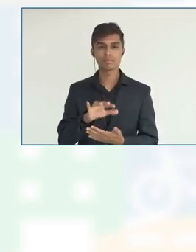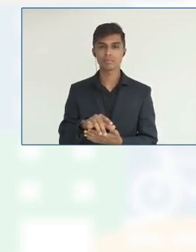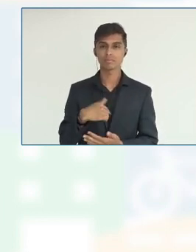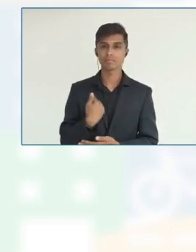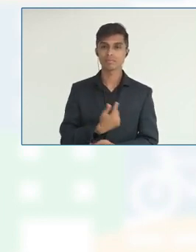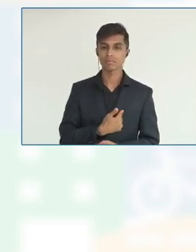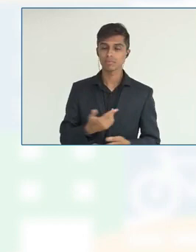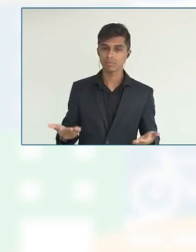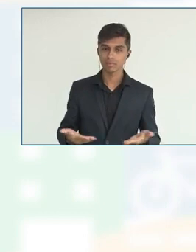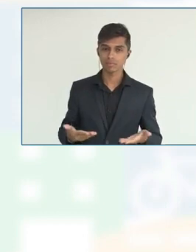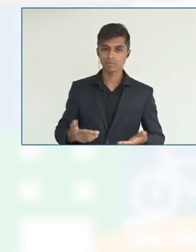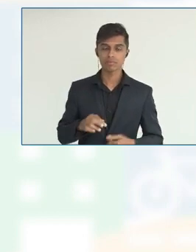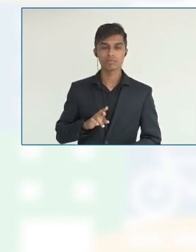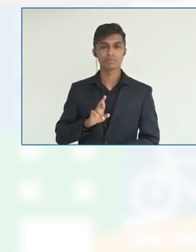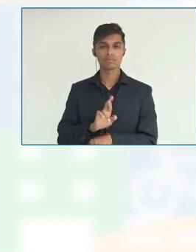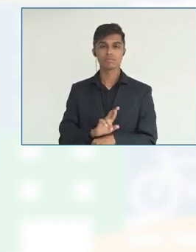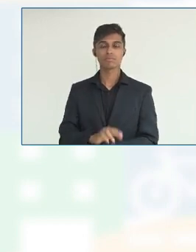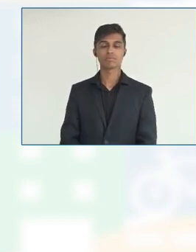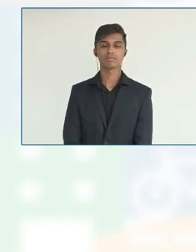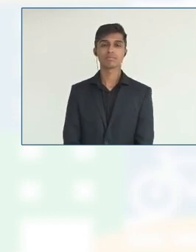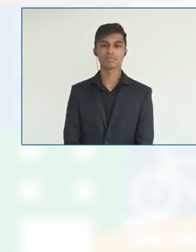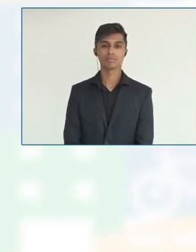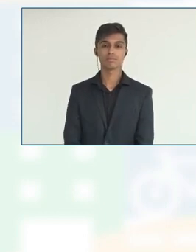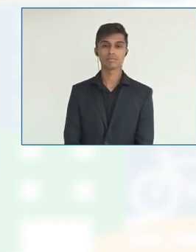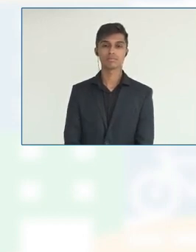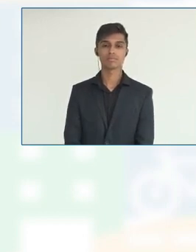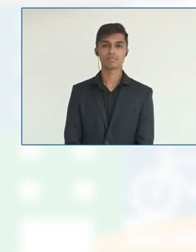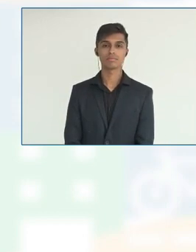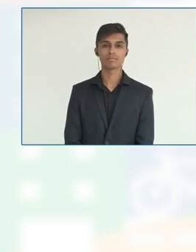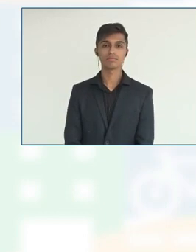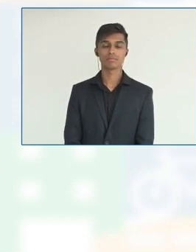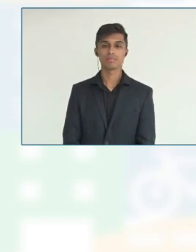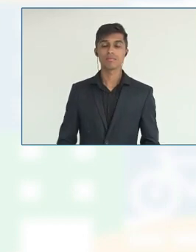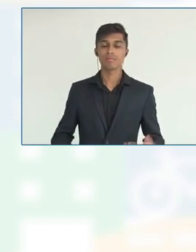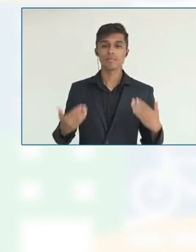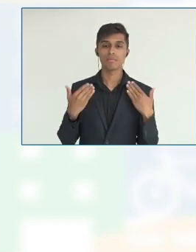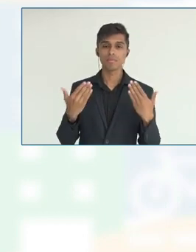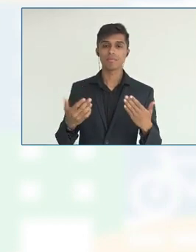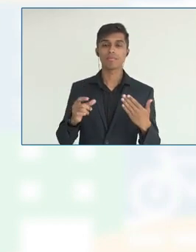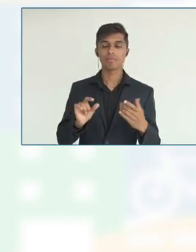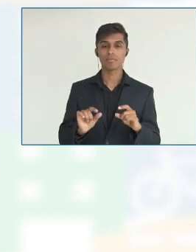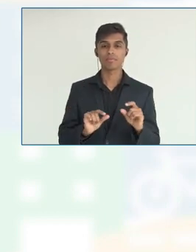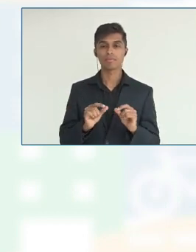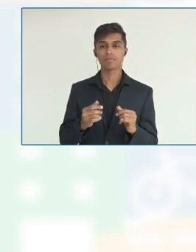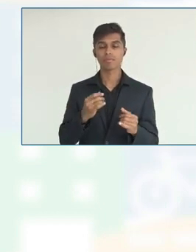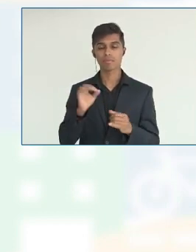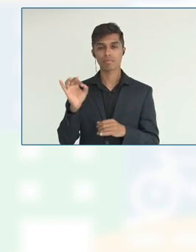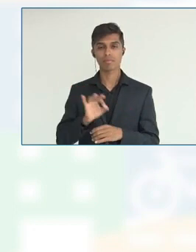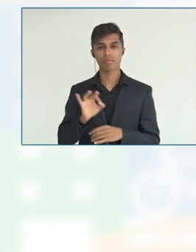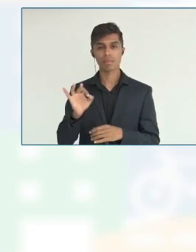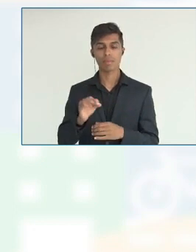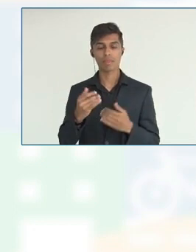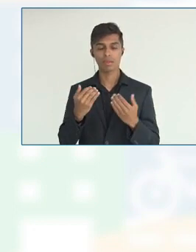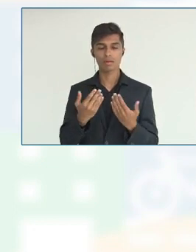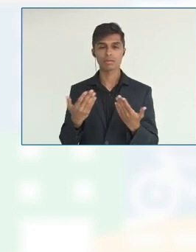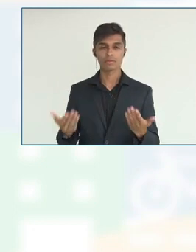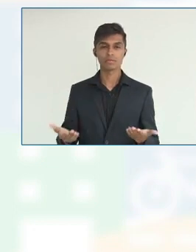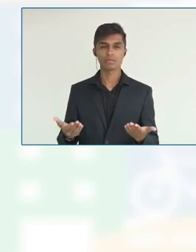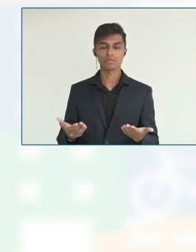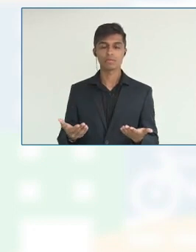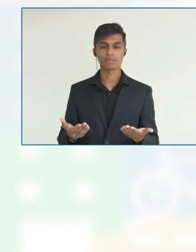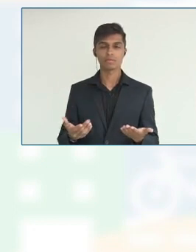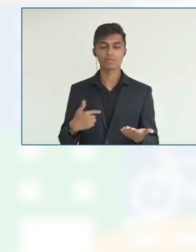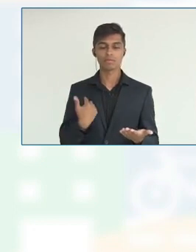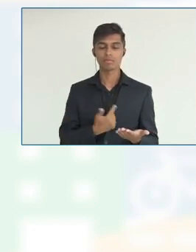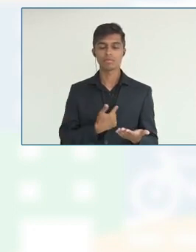nós representamos. Aqui eu trago um pouquinho de dados estatísticos para nos situar ao